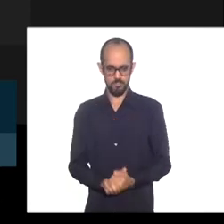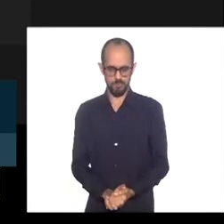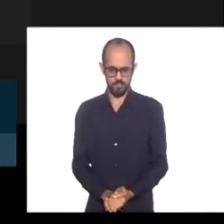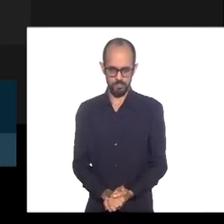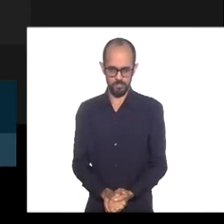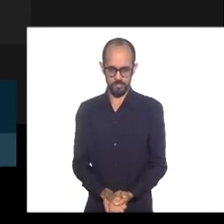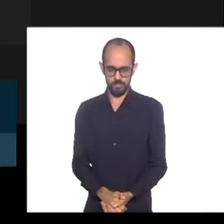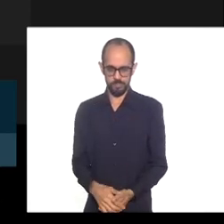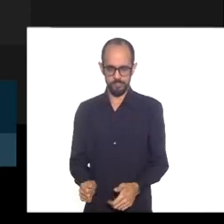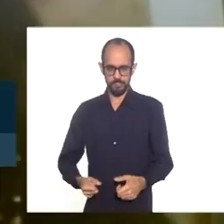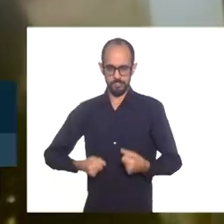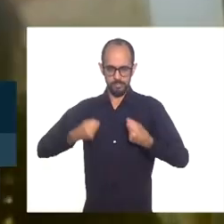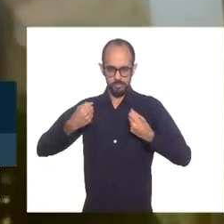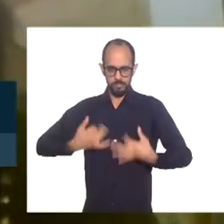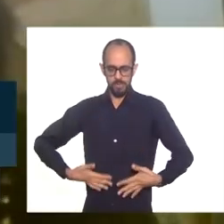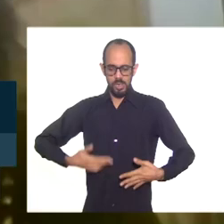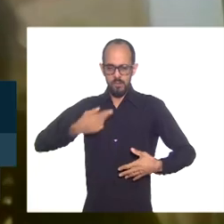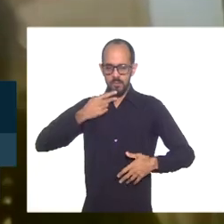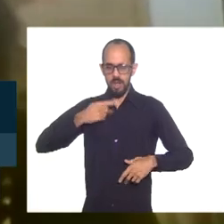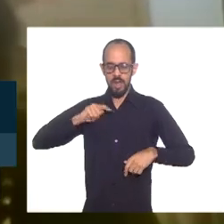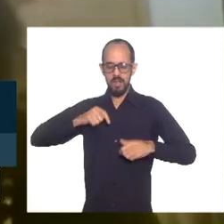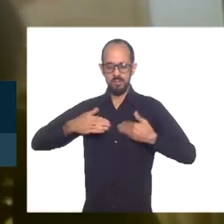gente fala muito,